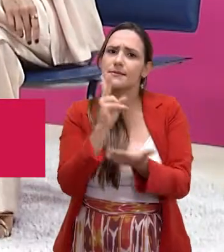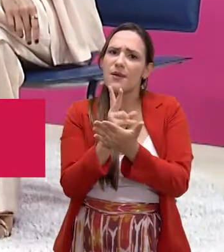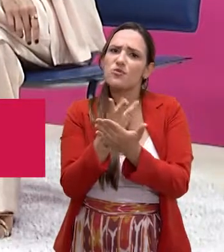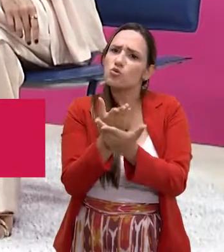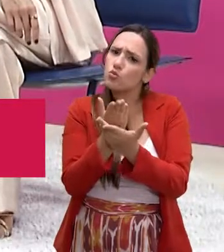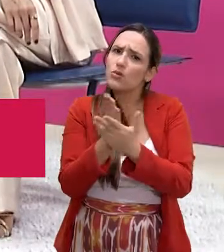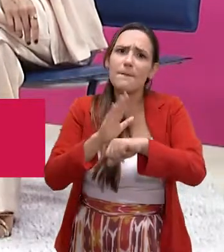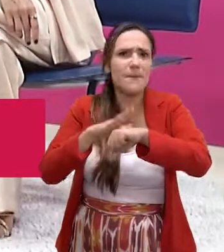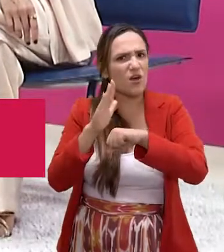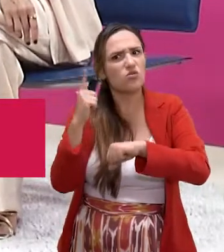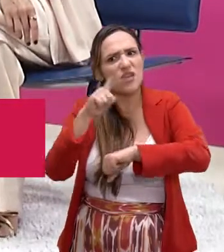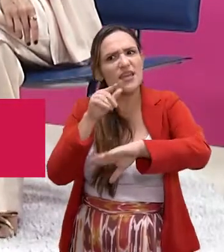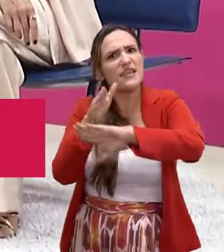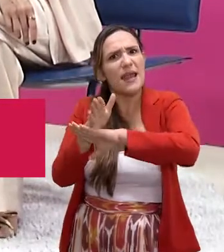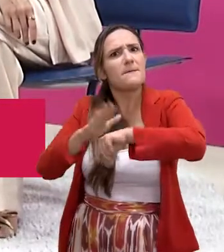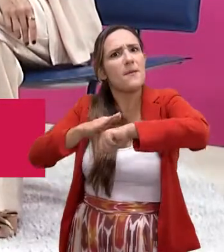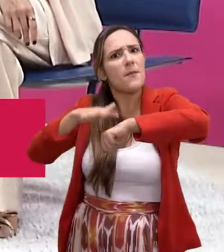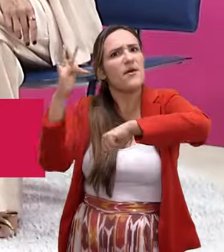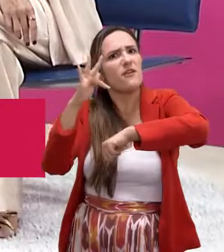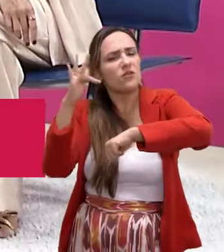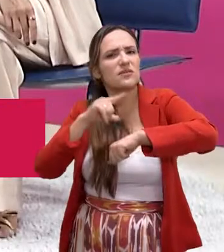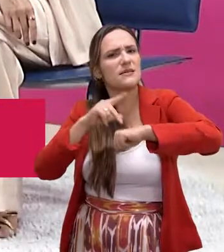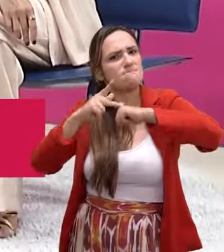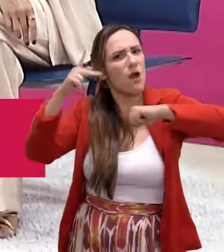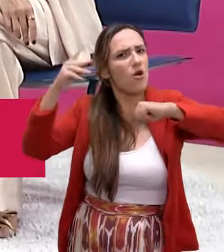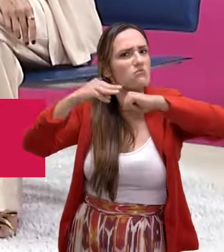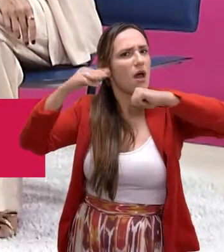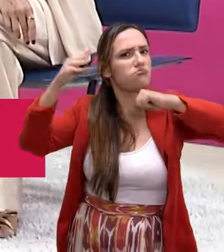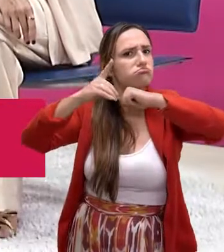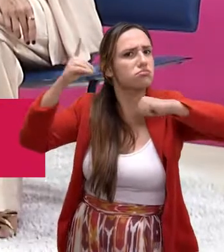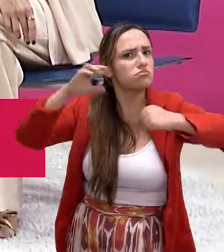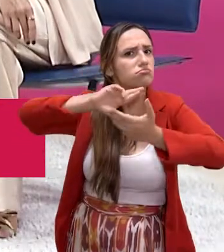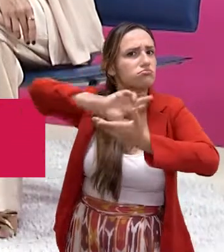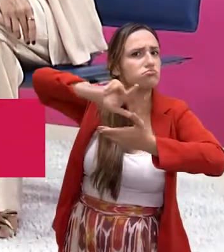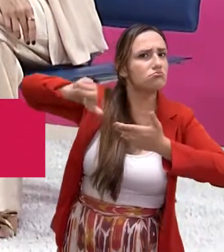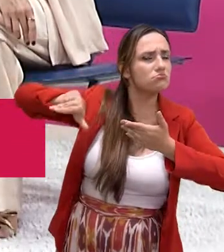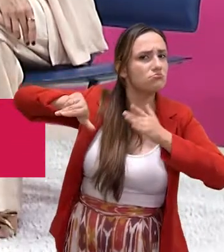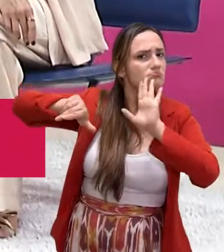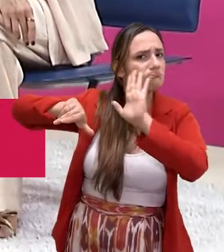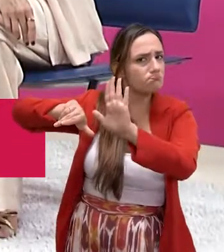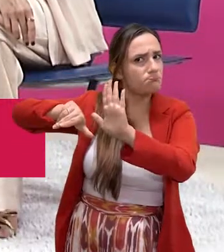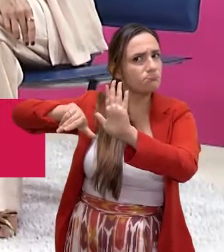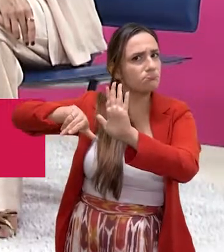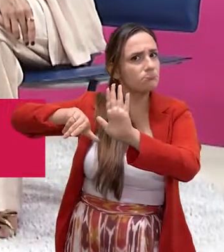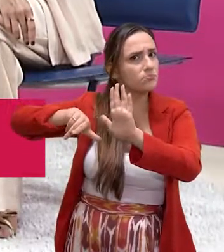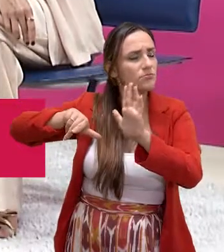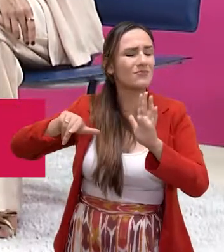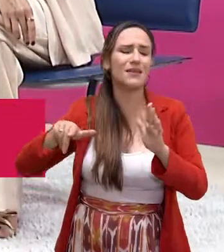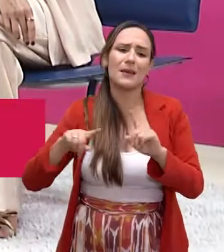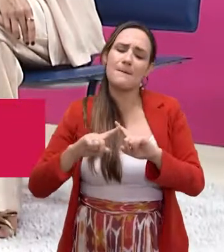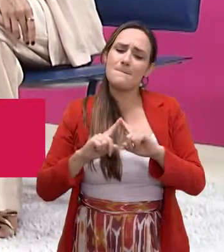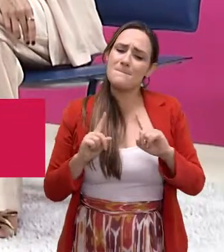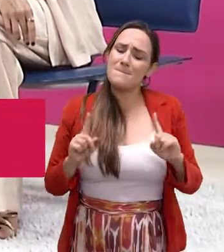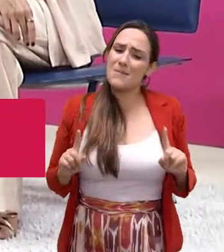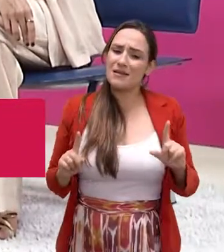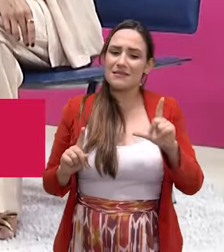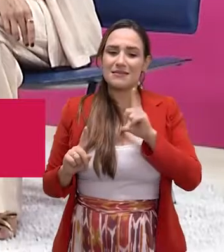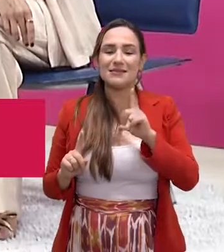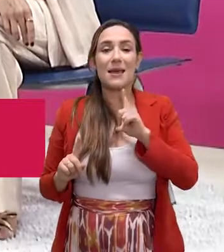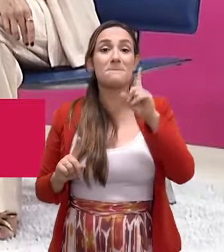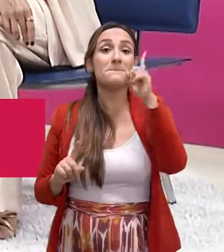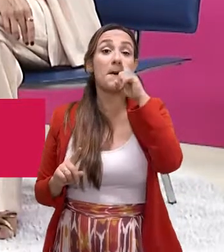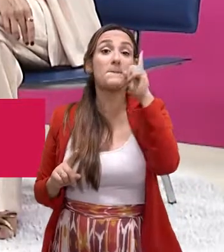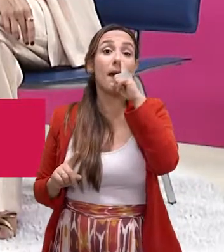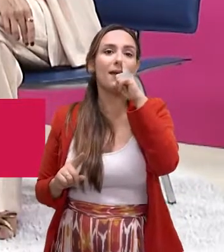nível superior e também graus de especialização. Só que, por outro lado, a gente tem a maternidade como um ponto de